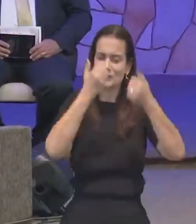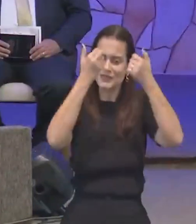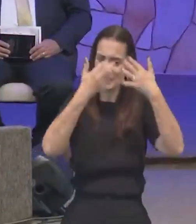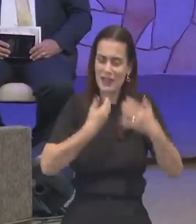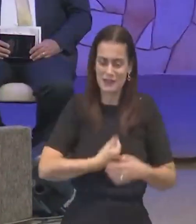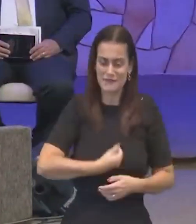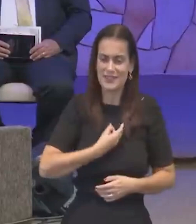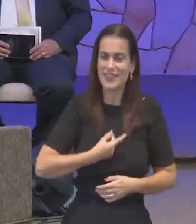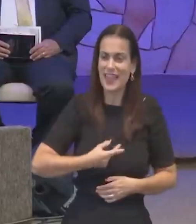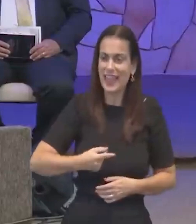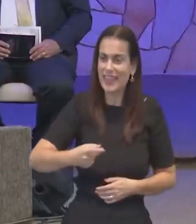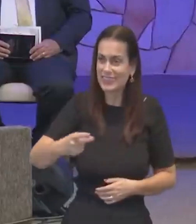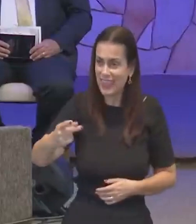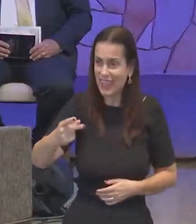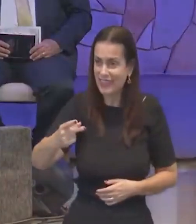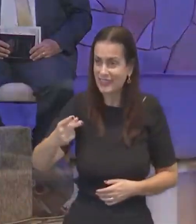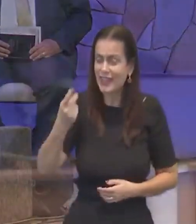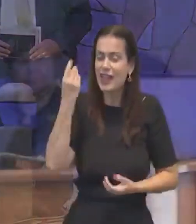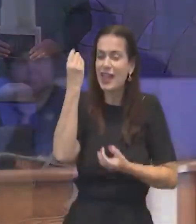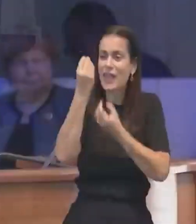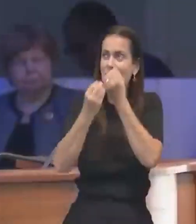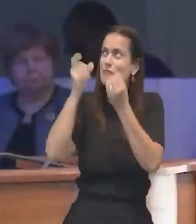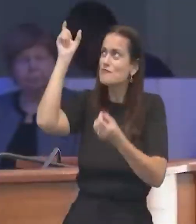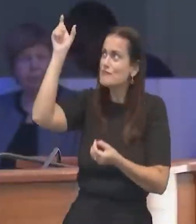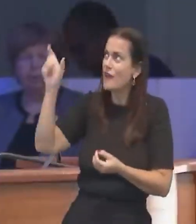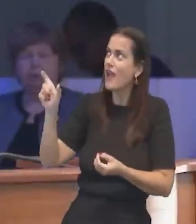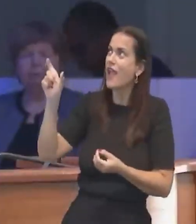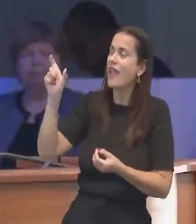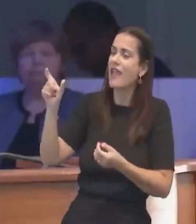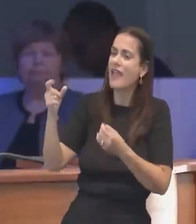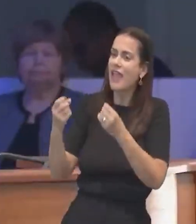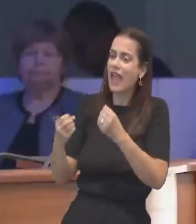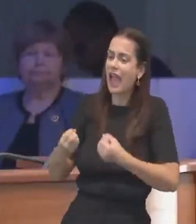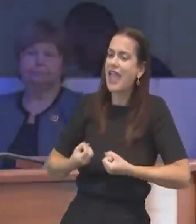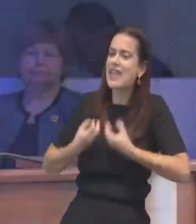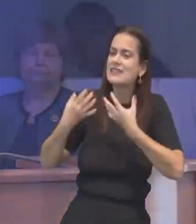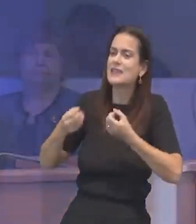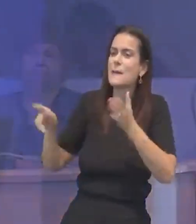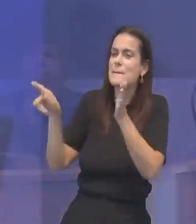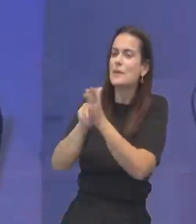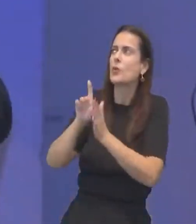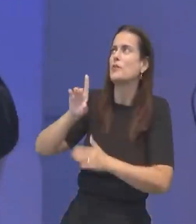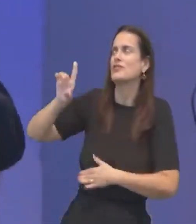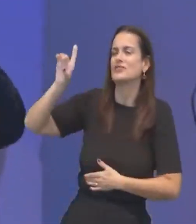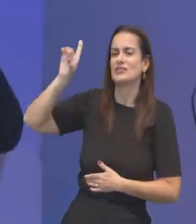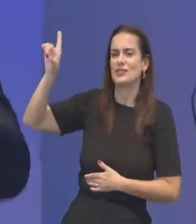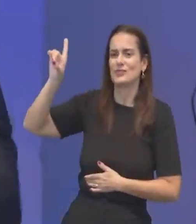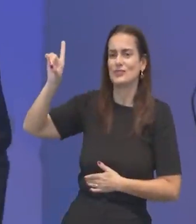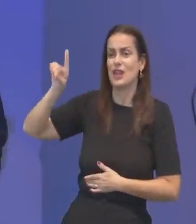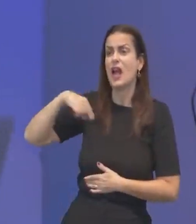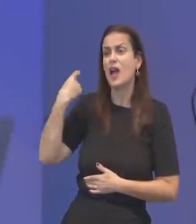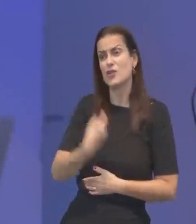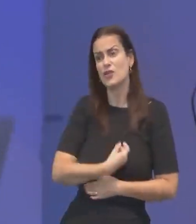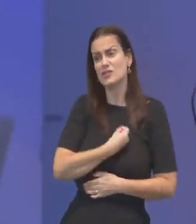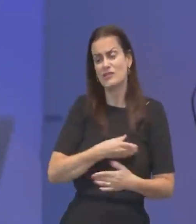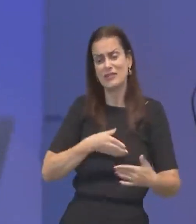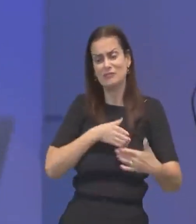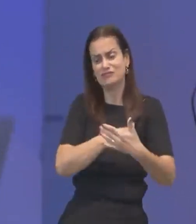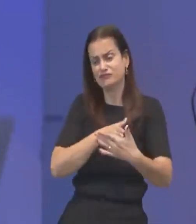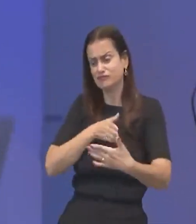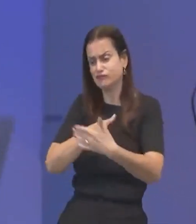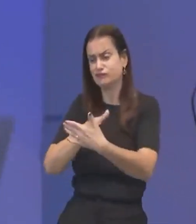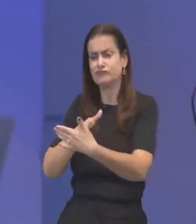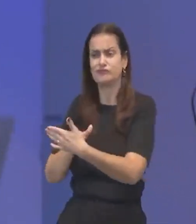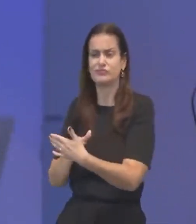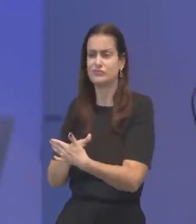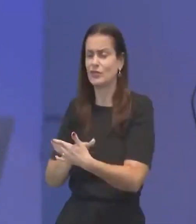o estilo de vida de Deus. A nossa vida é limitada. Nós somos seres humanos fracassados. O